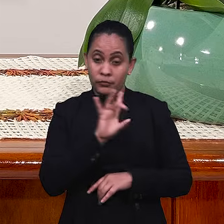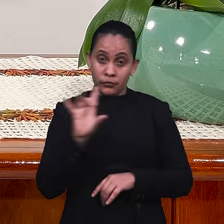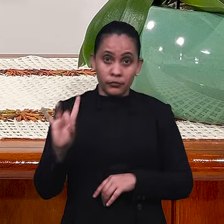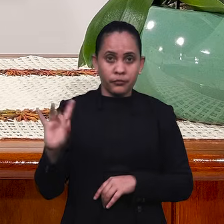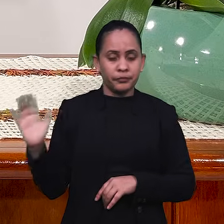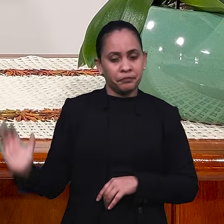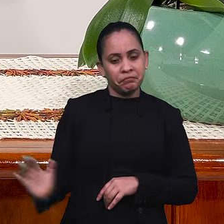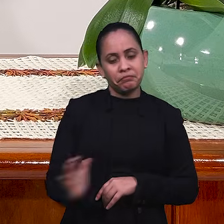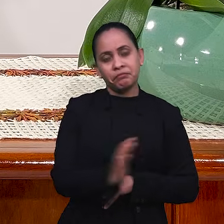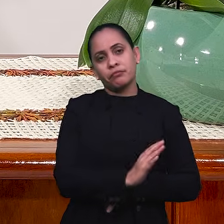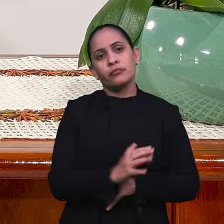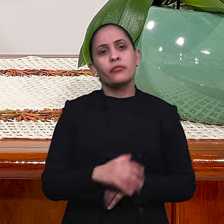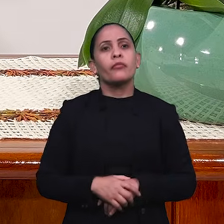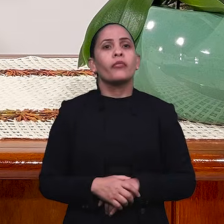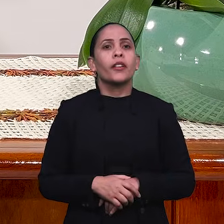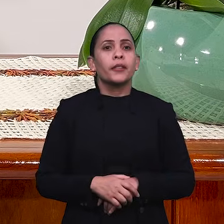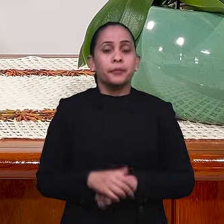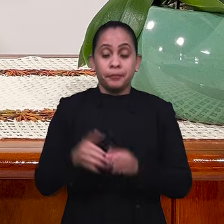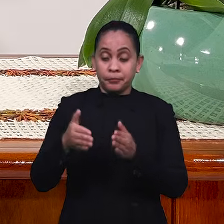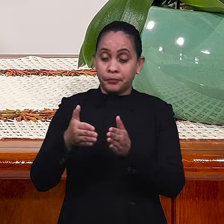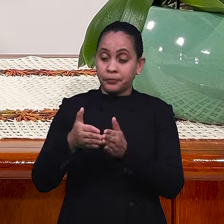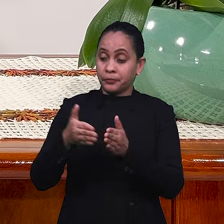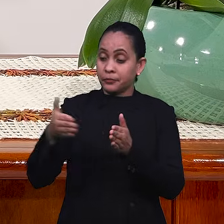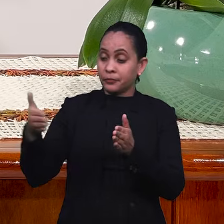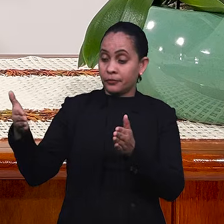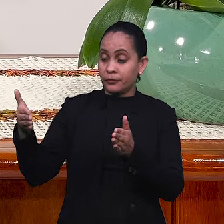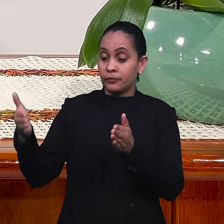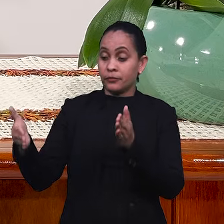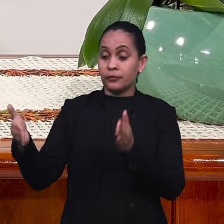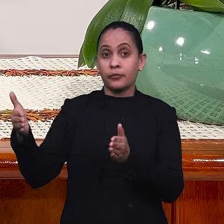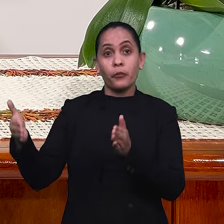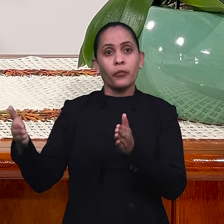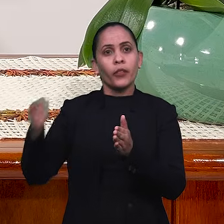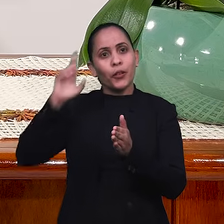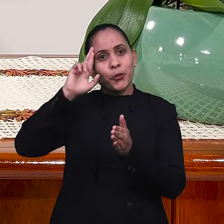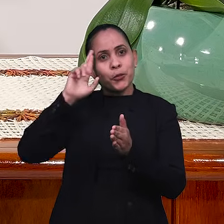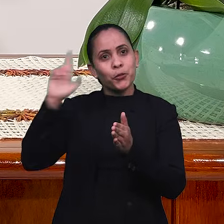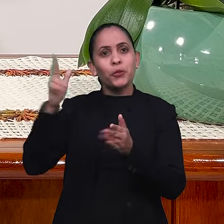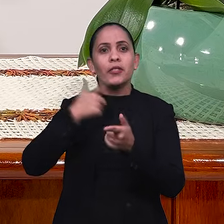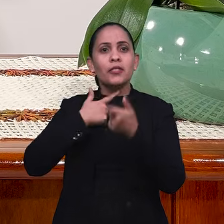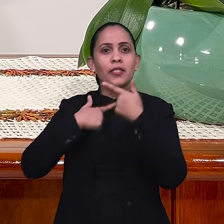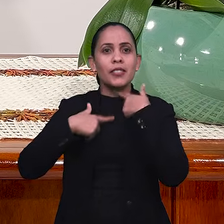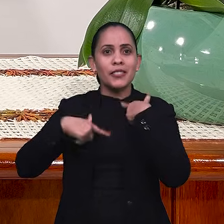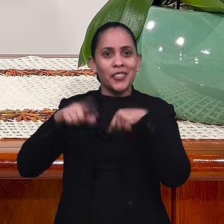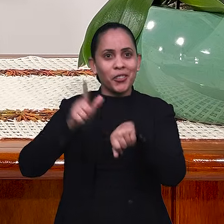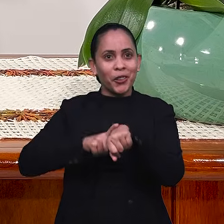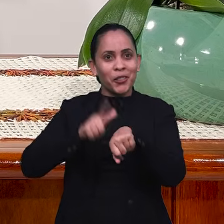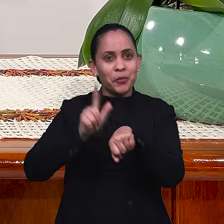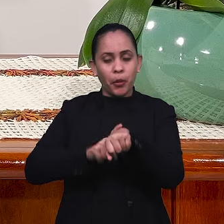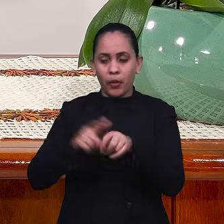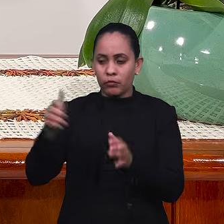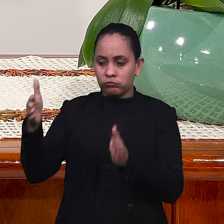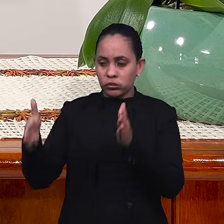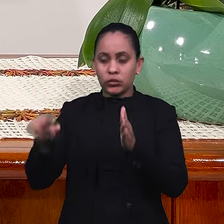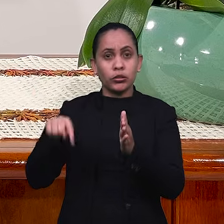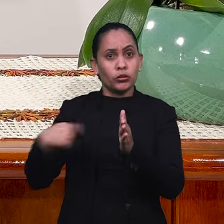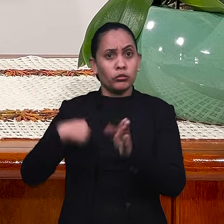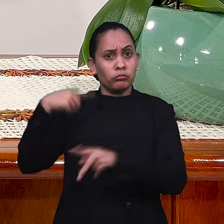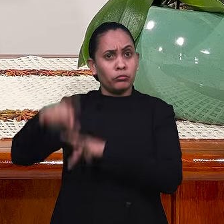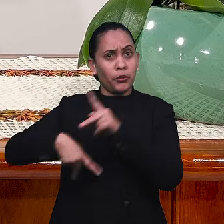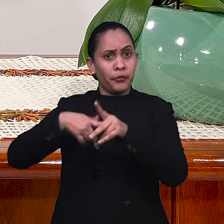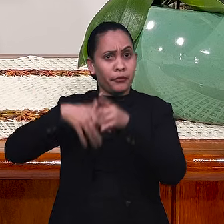Essa instrumentalidade é o que o Senhor deseja nesse momento que a igreja